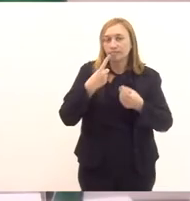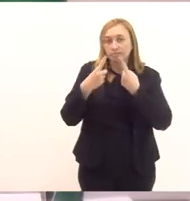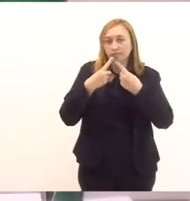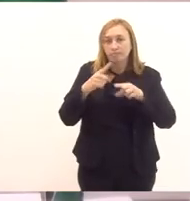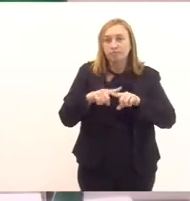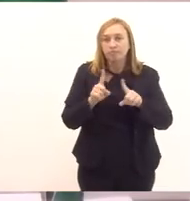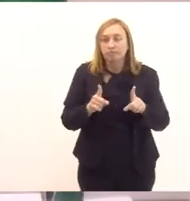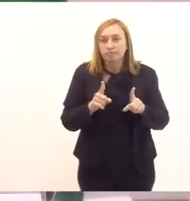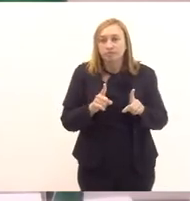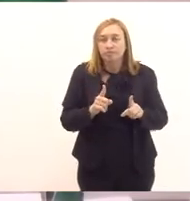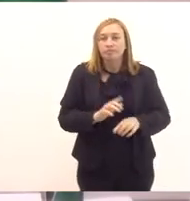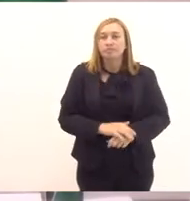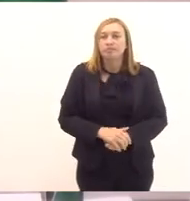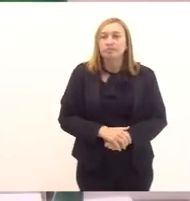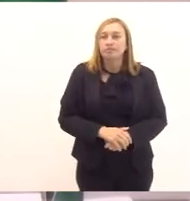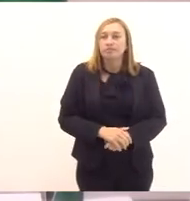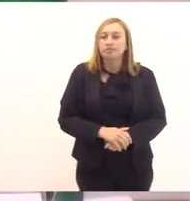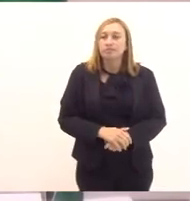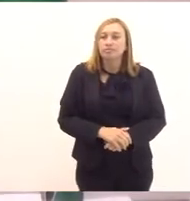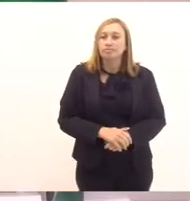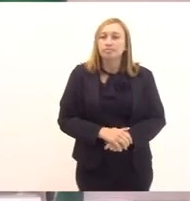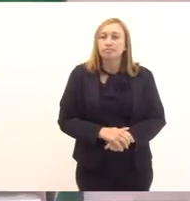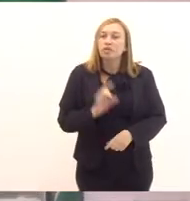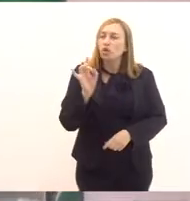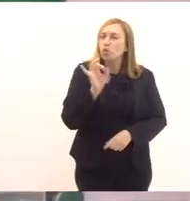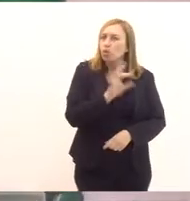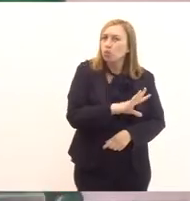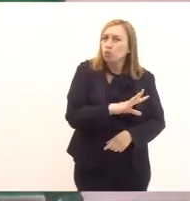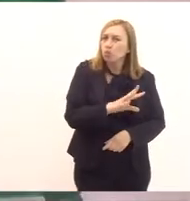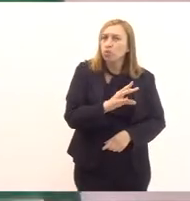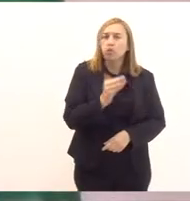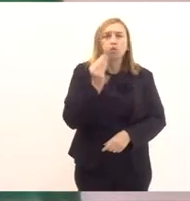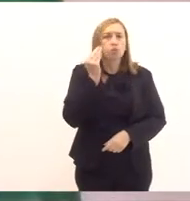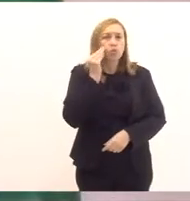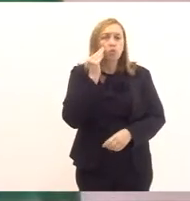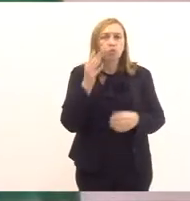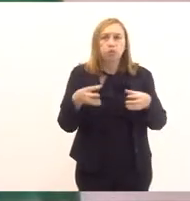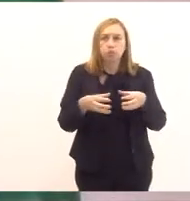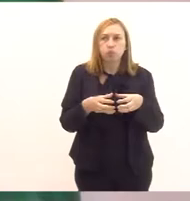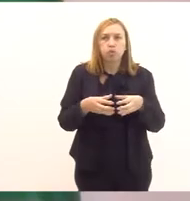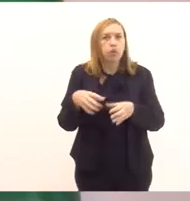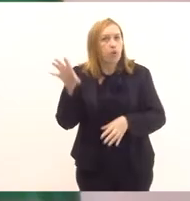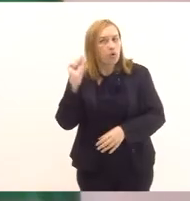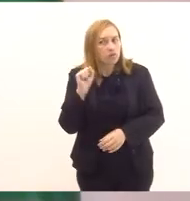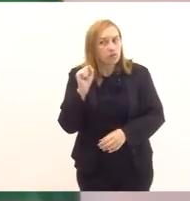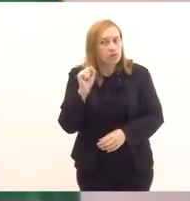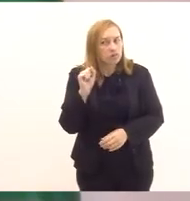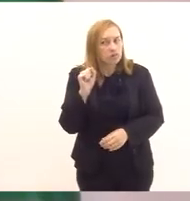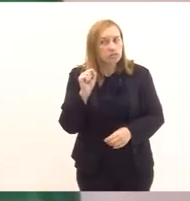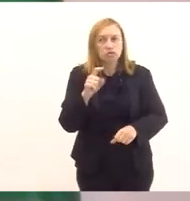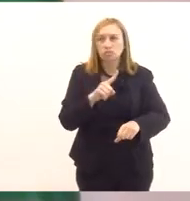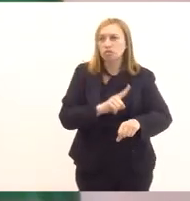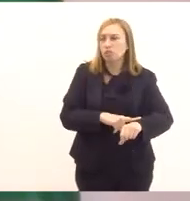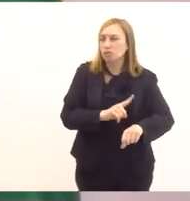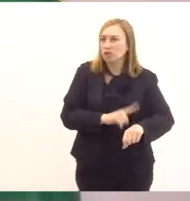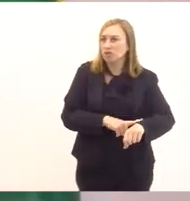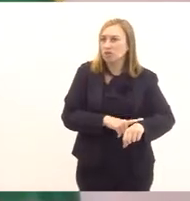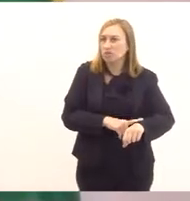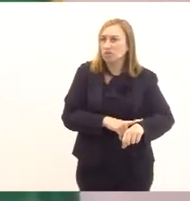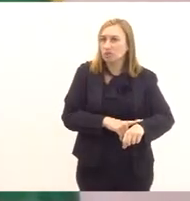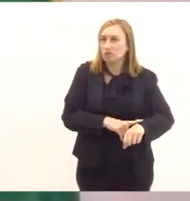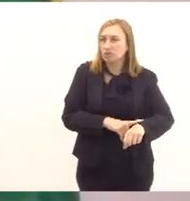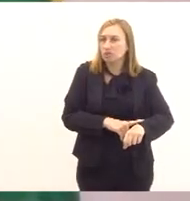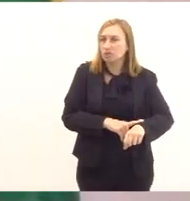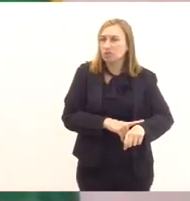jurídica mais dessa forma é essa seria a última tentativa dessa comissão de ouvir Lu a partir do momento que